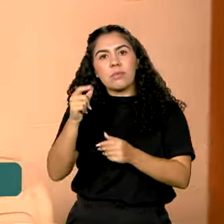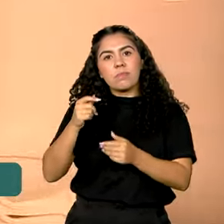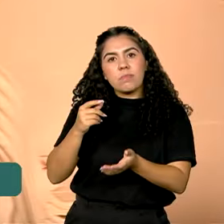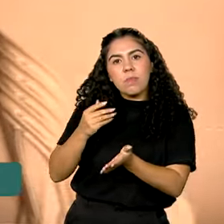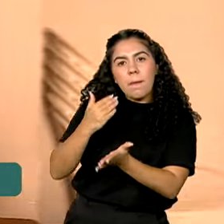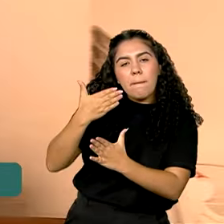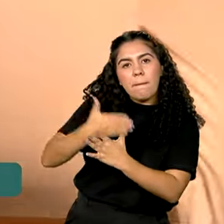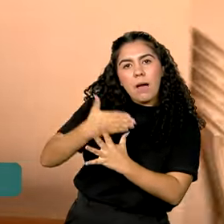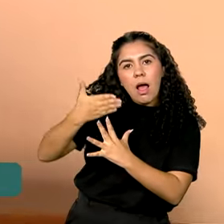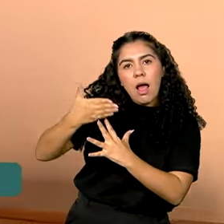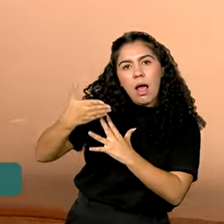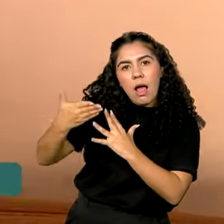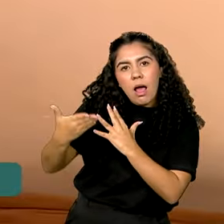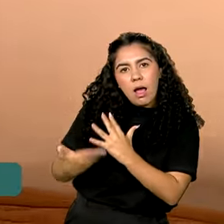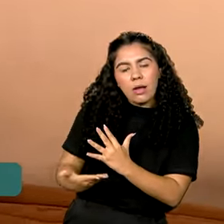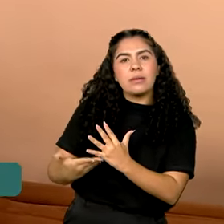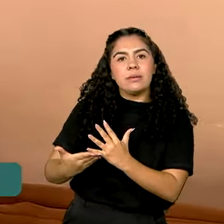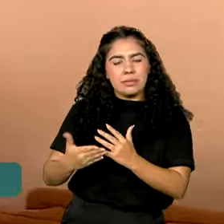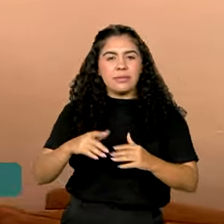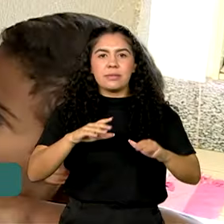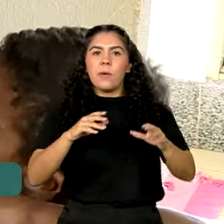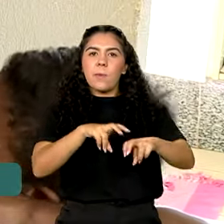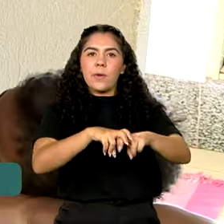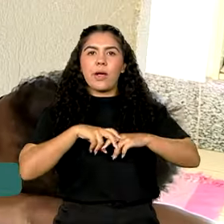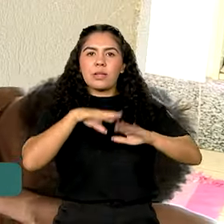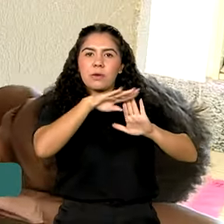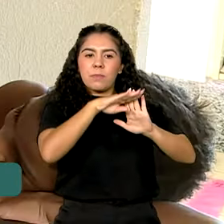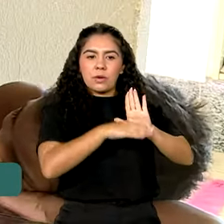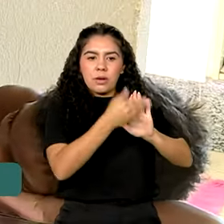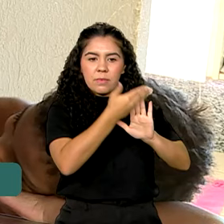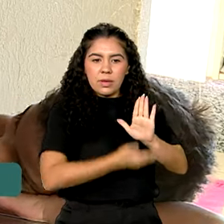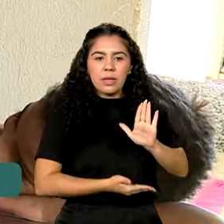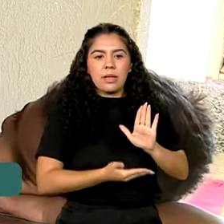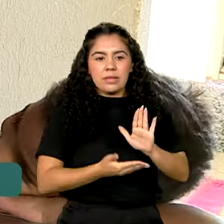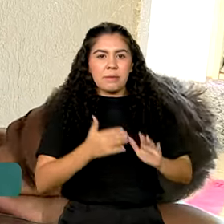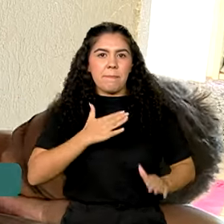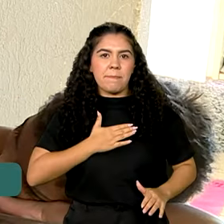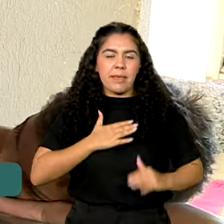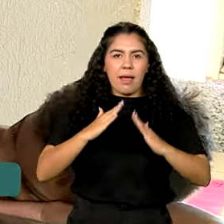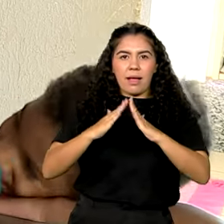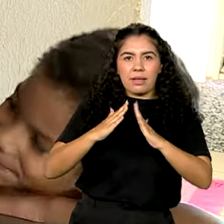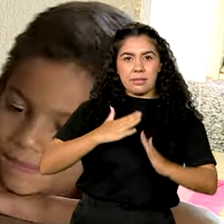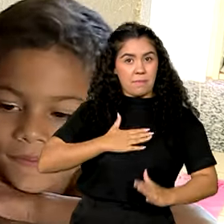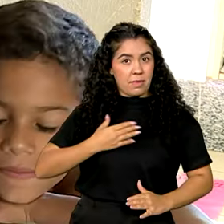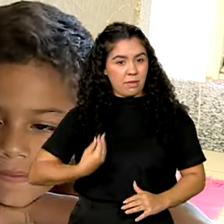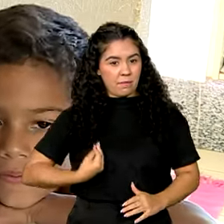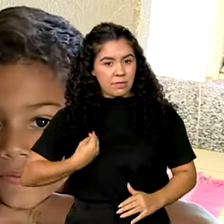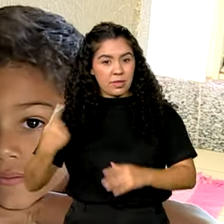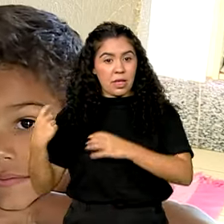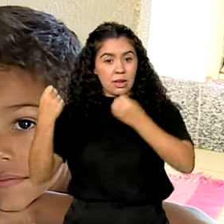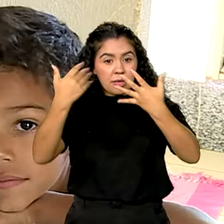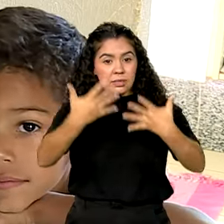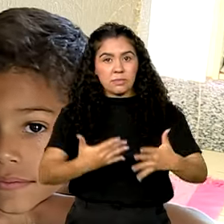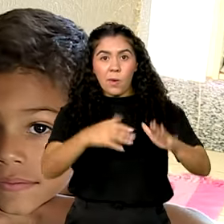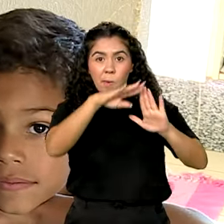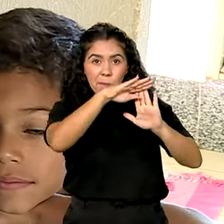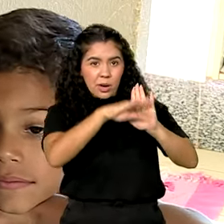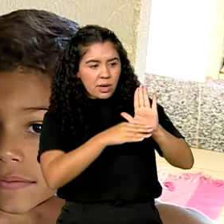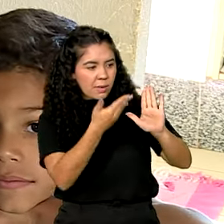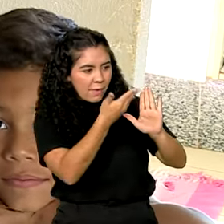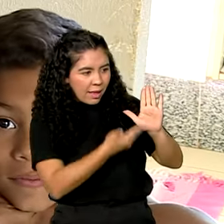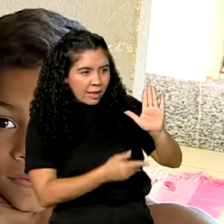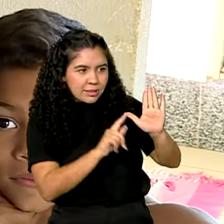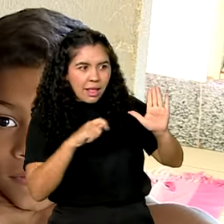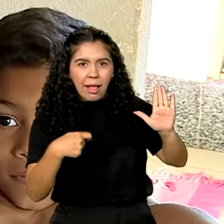pelo programa Minha Casa Minha Vida vejo o programa como como algo transformador né porque